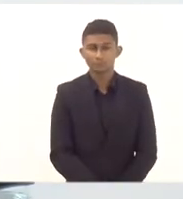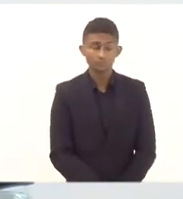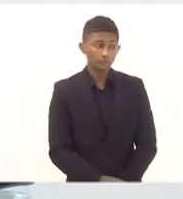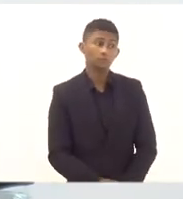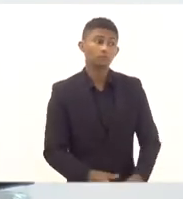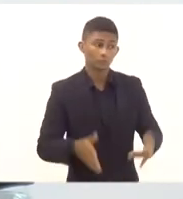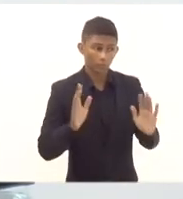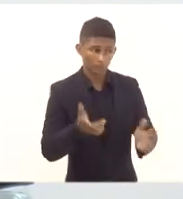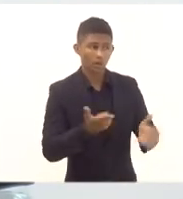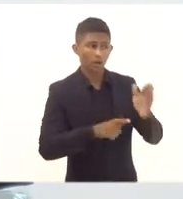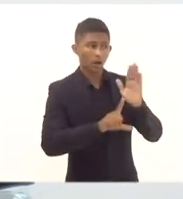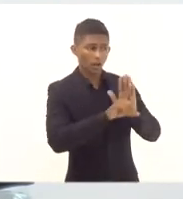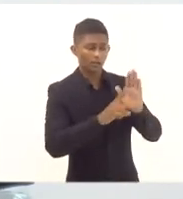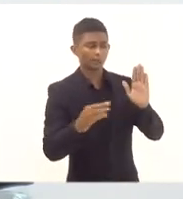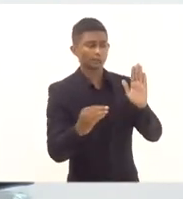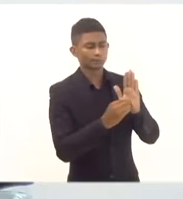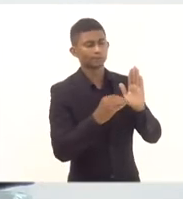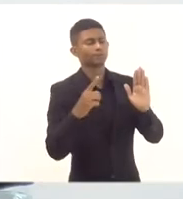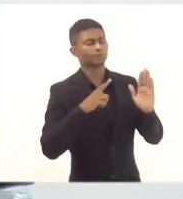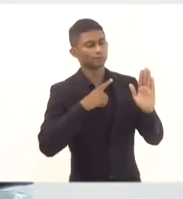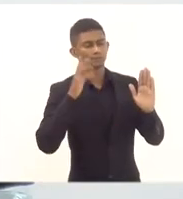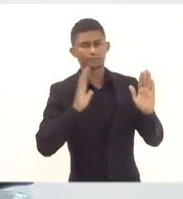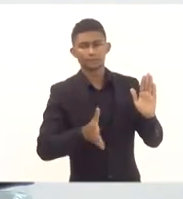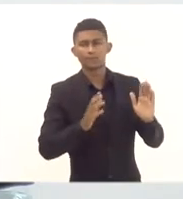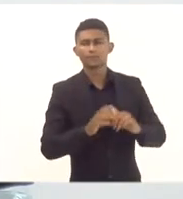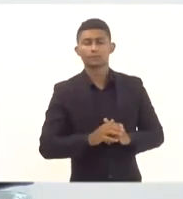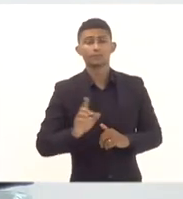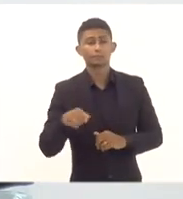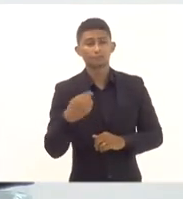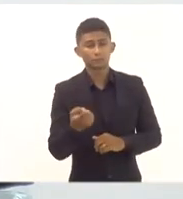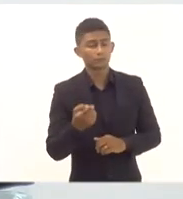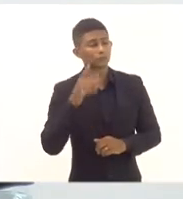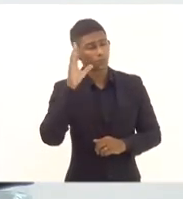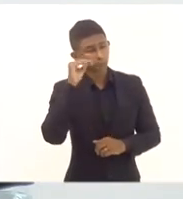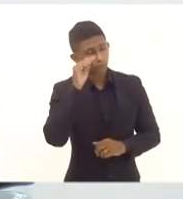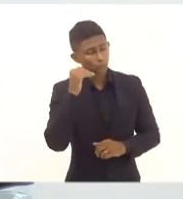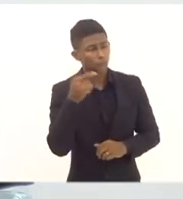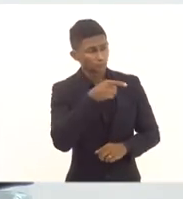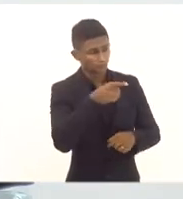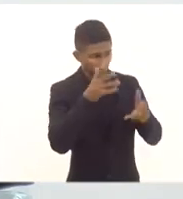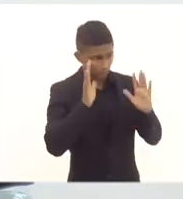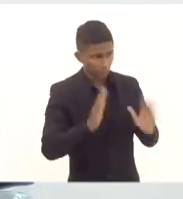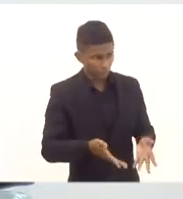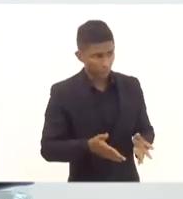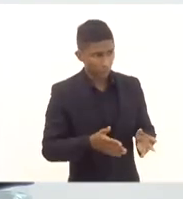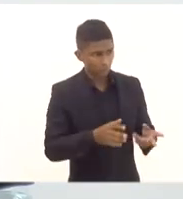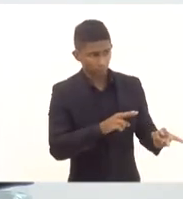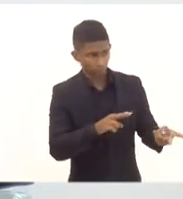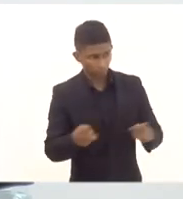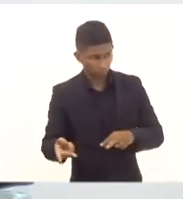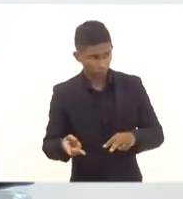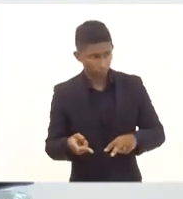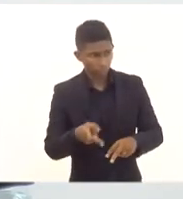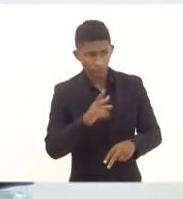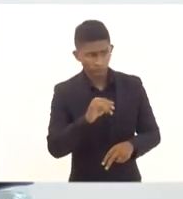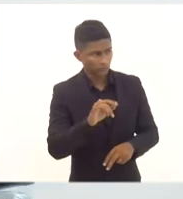algo já estabelecido na lei de super RJ que nós gostaríamos de saber se o senhor já enviou se não enviou até quando